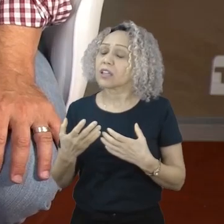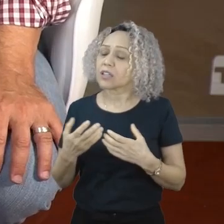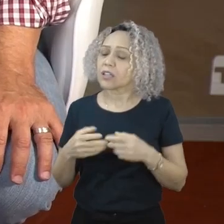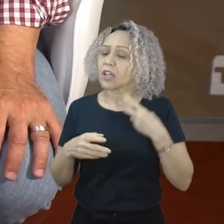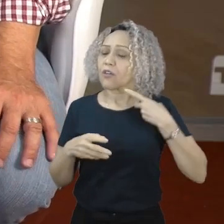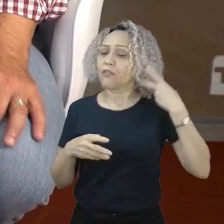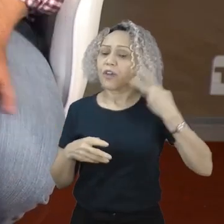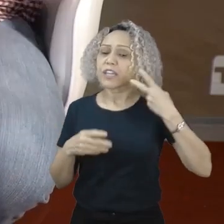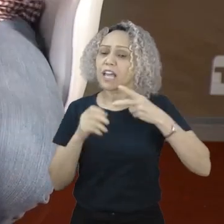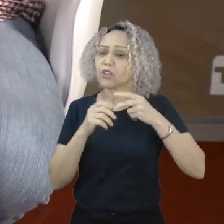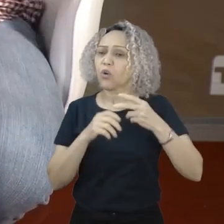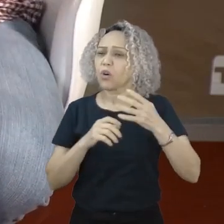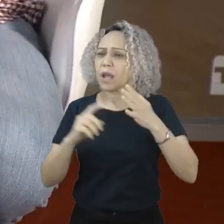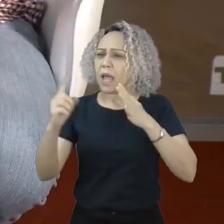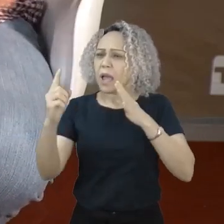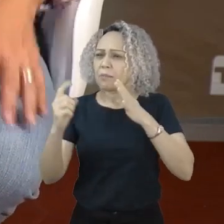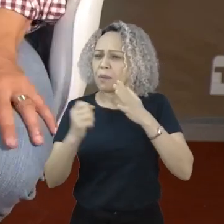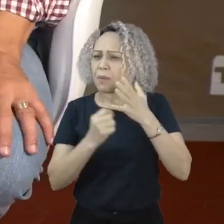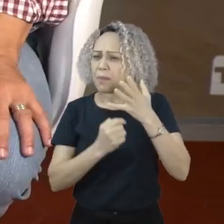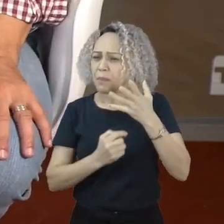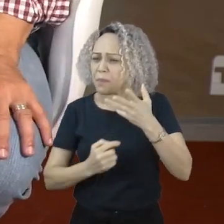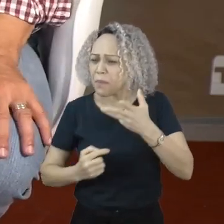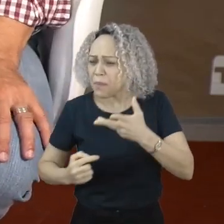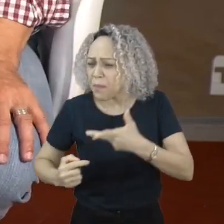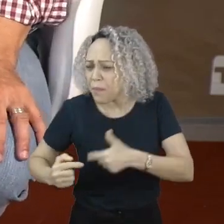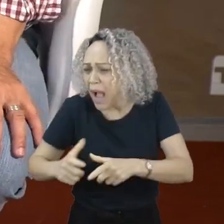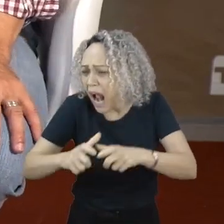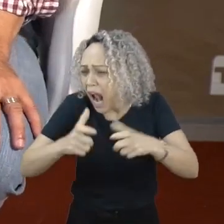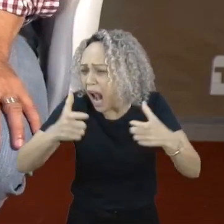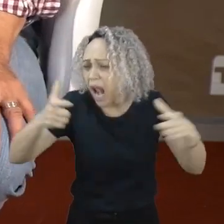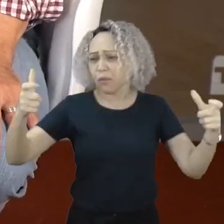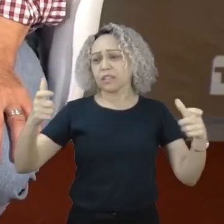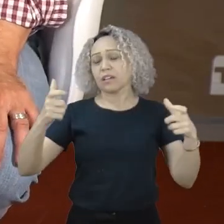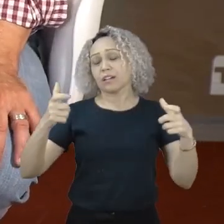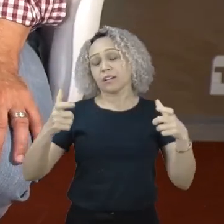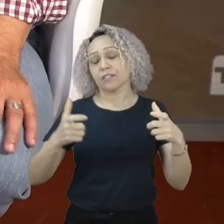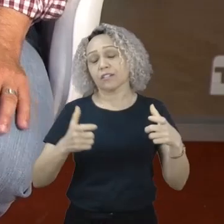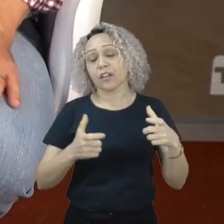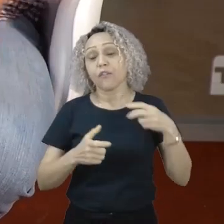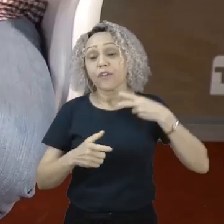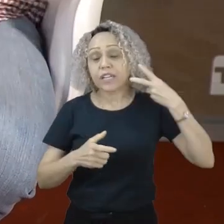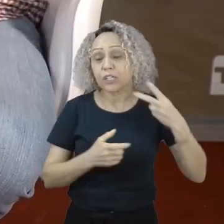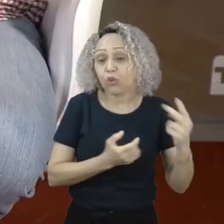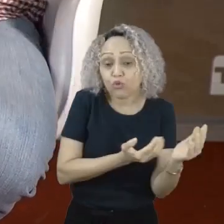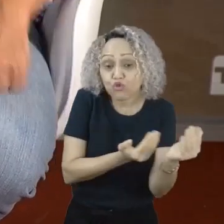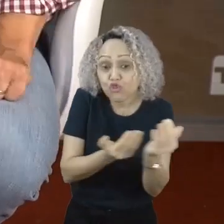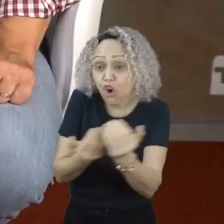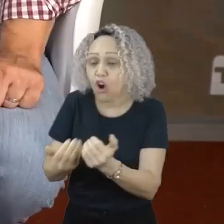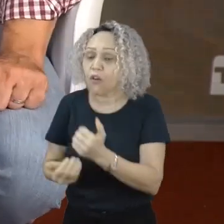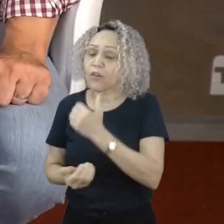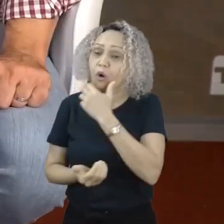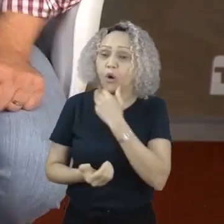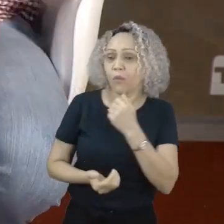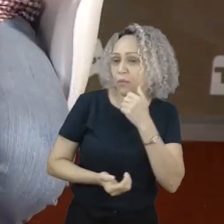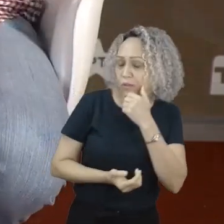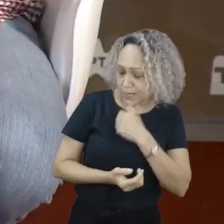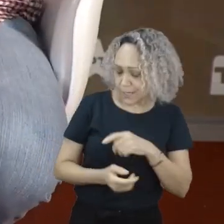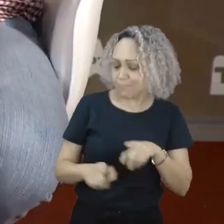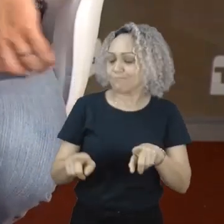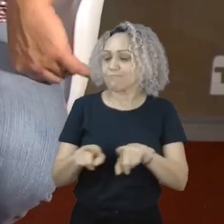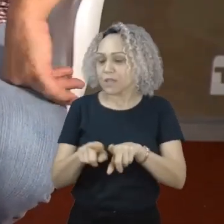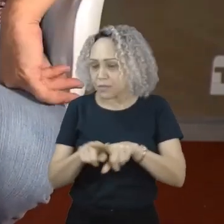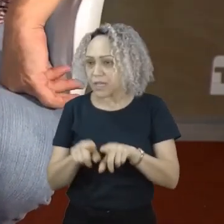vereadores e vereadoras, crescer o número de vereadores jovens, de vereadoras jovens e disputar cidades grandes como a